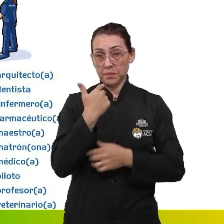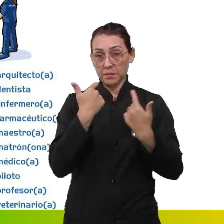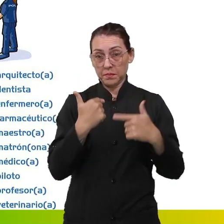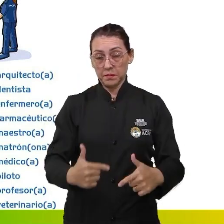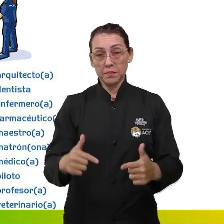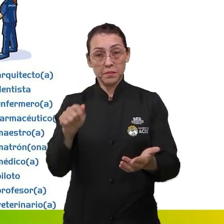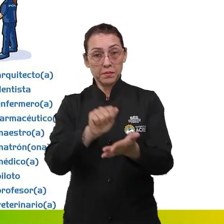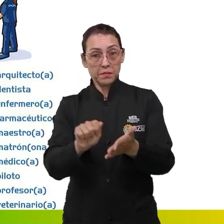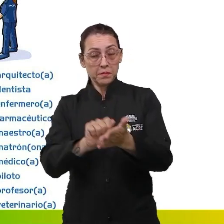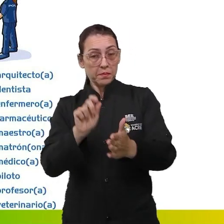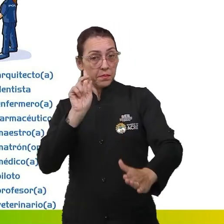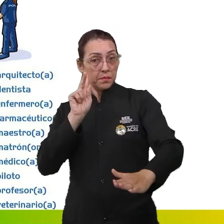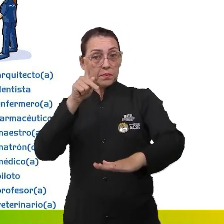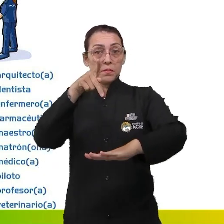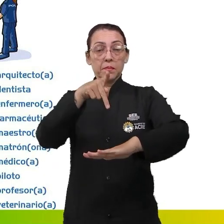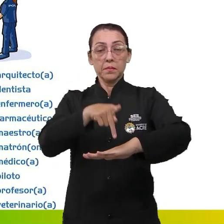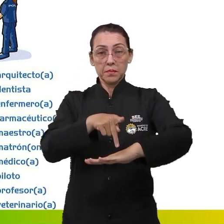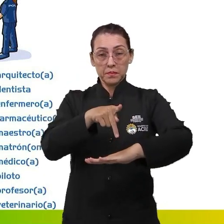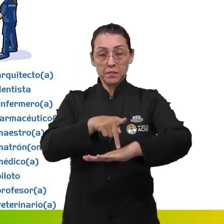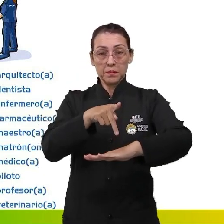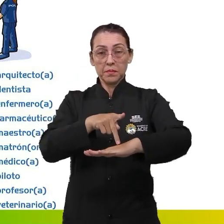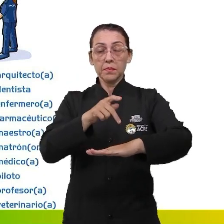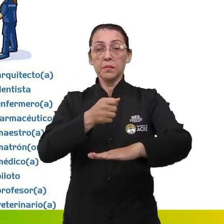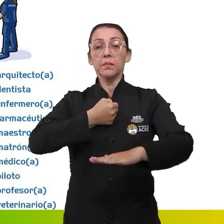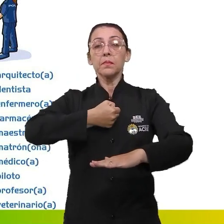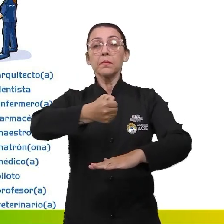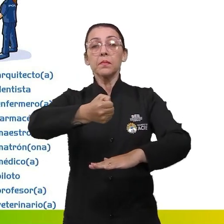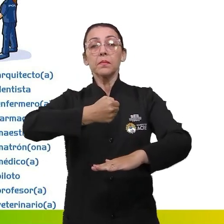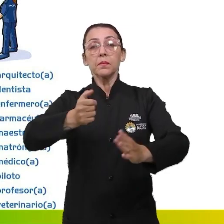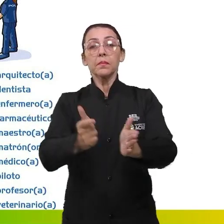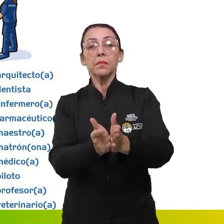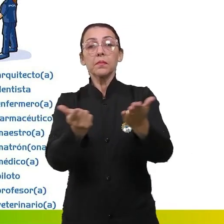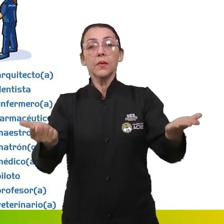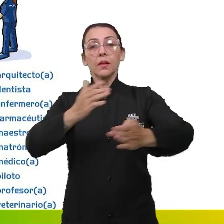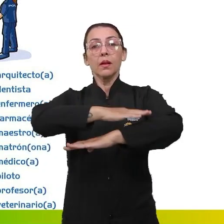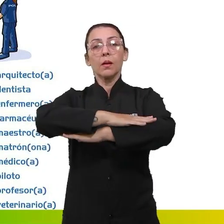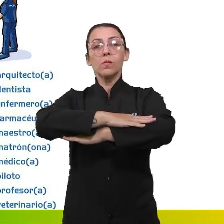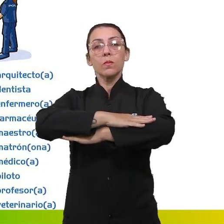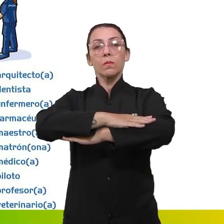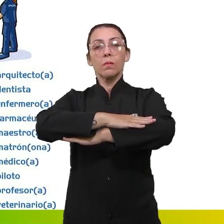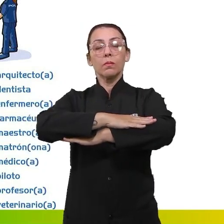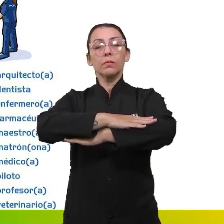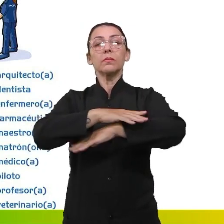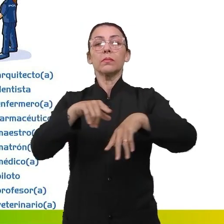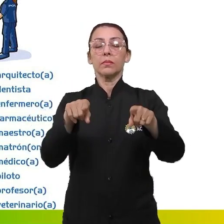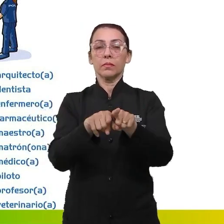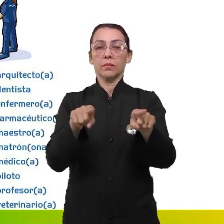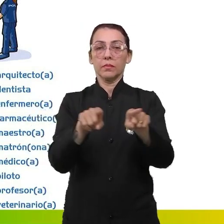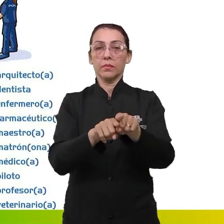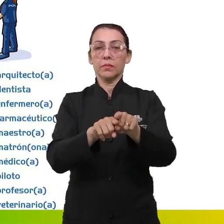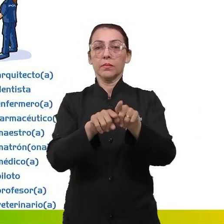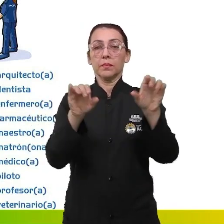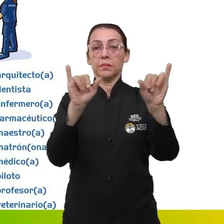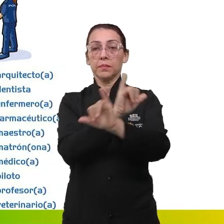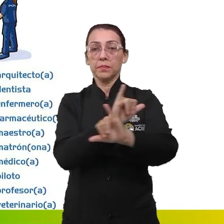o escritor periodista, que é o jornalista, aquele que trabalha haciendo periódico, com la